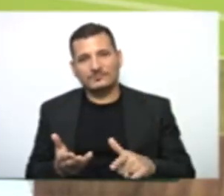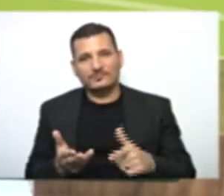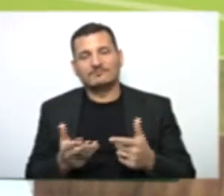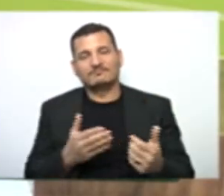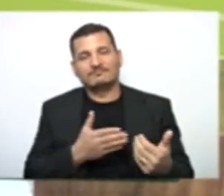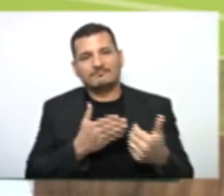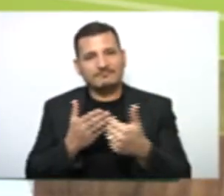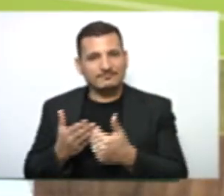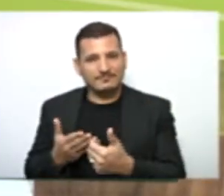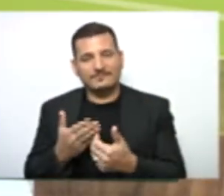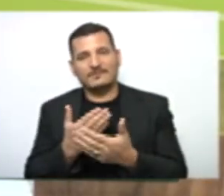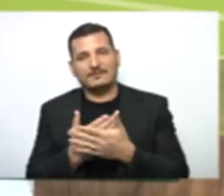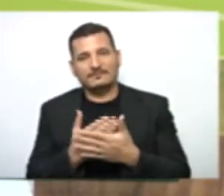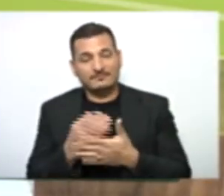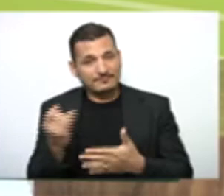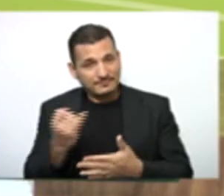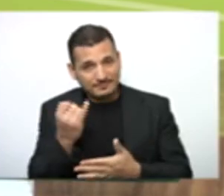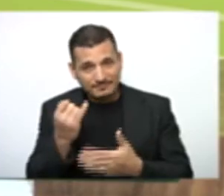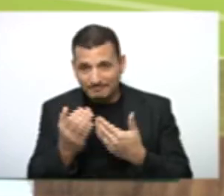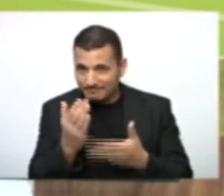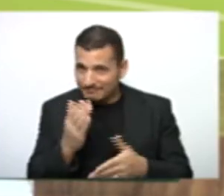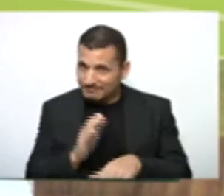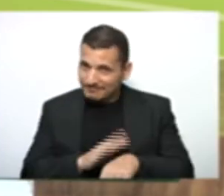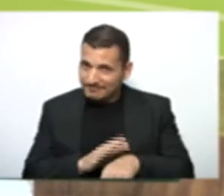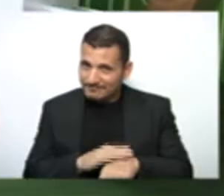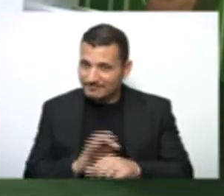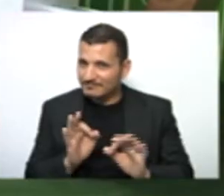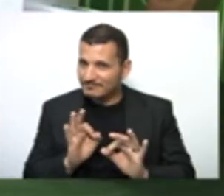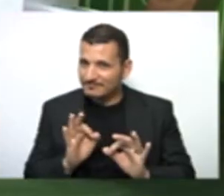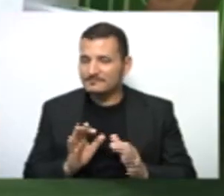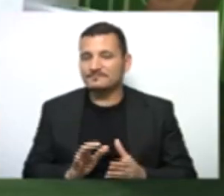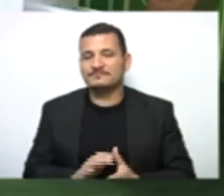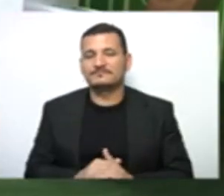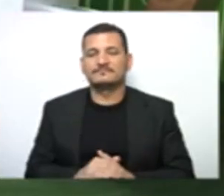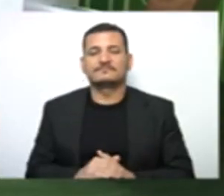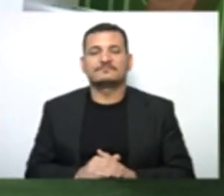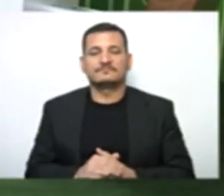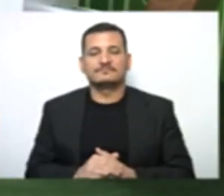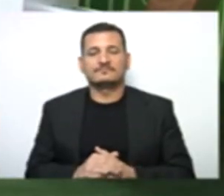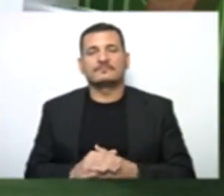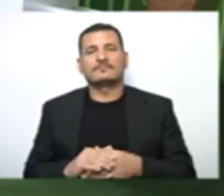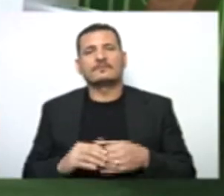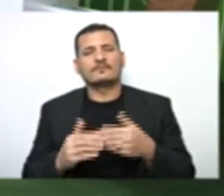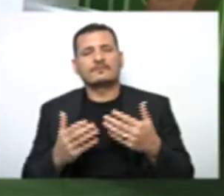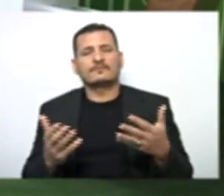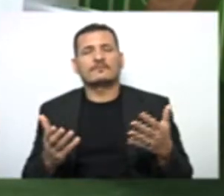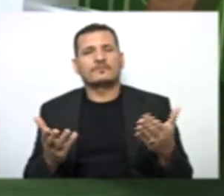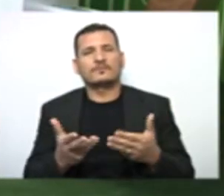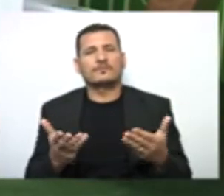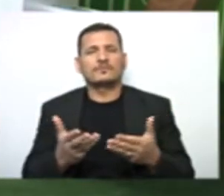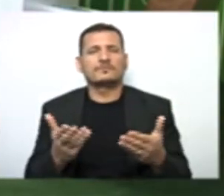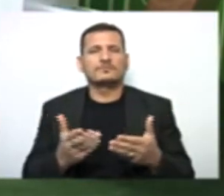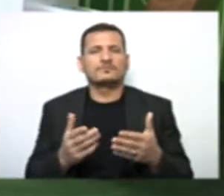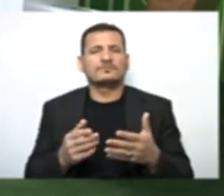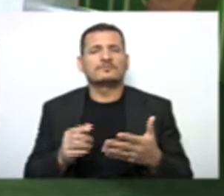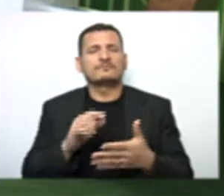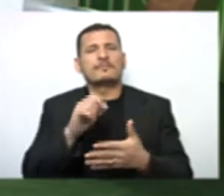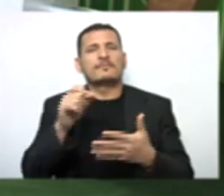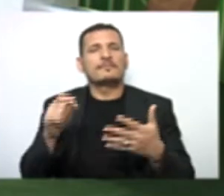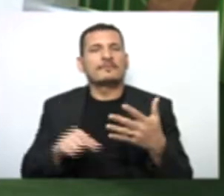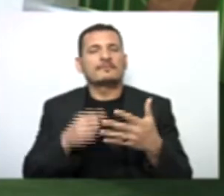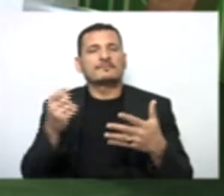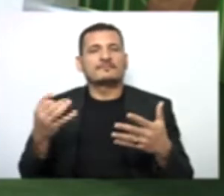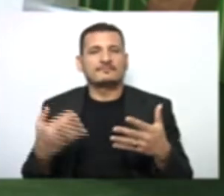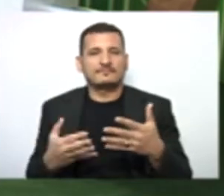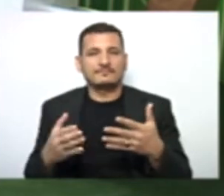aula. Vai ser muito importante, não perca nem um minutinho. Isso, e para esses elementos, né, para falar de hoje, né, professora, nós